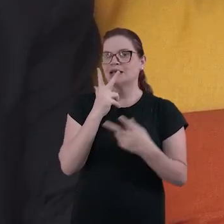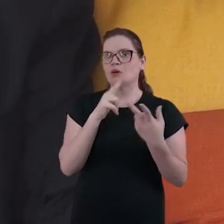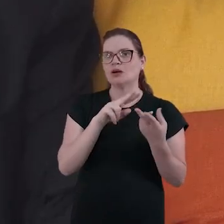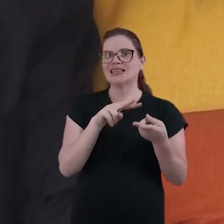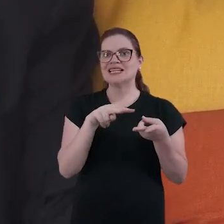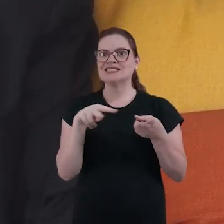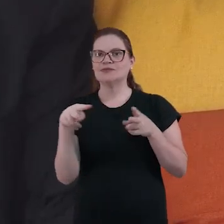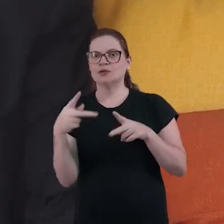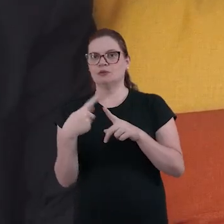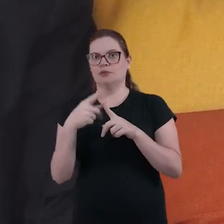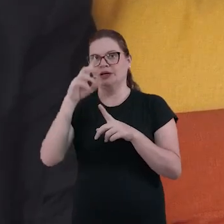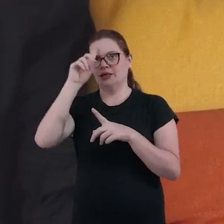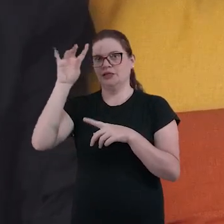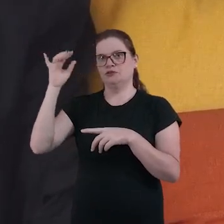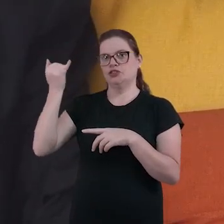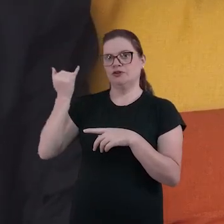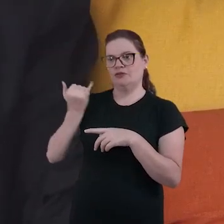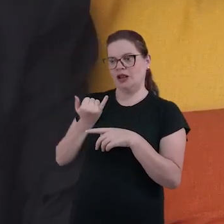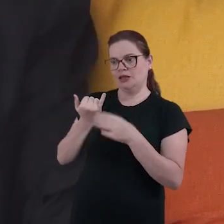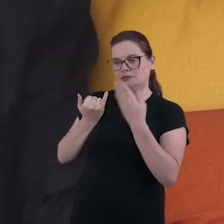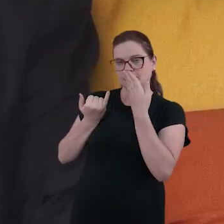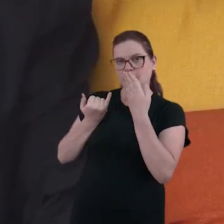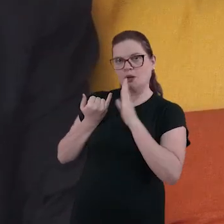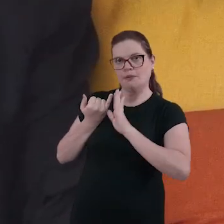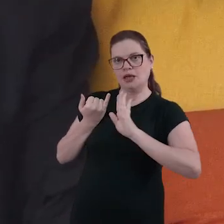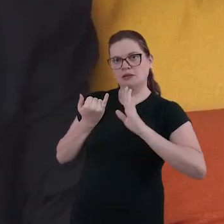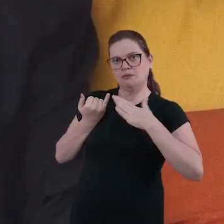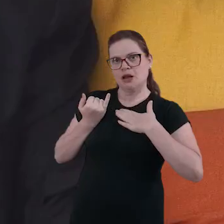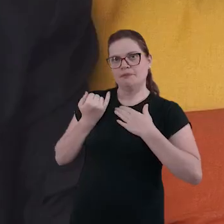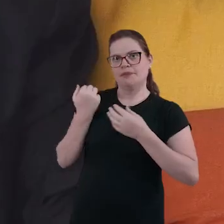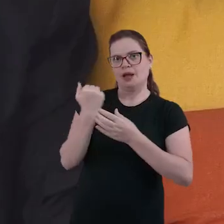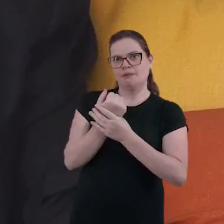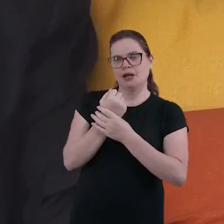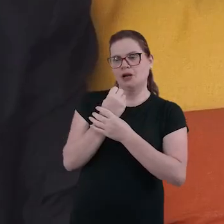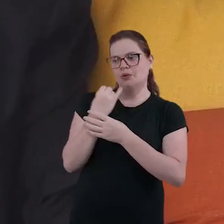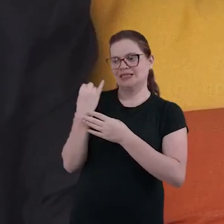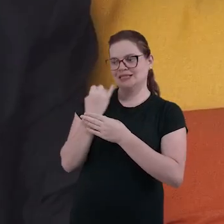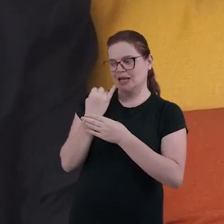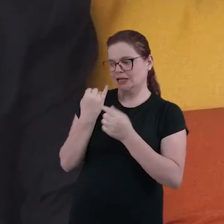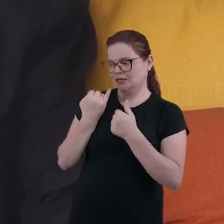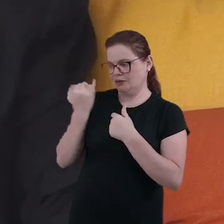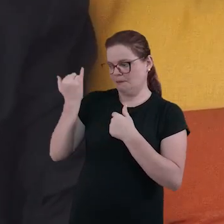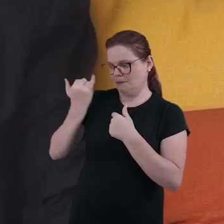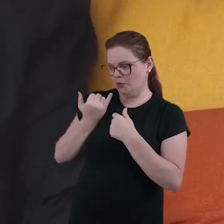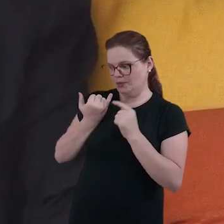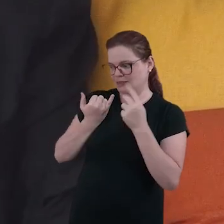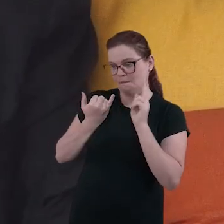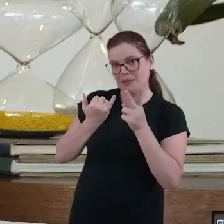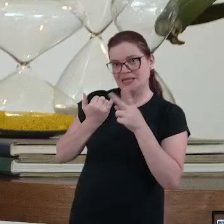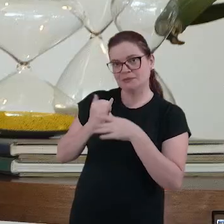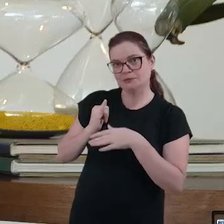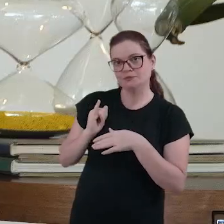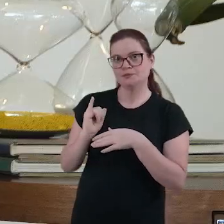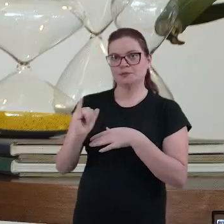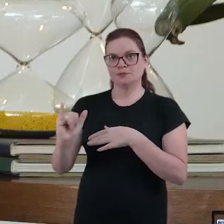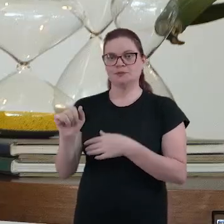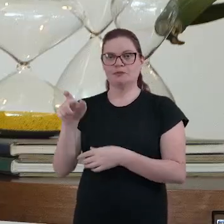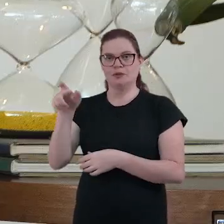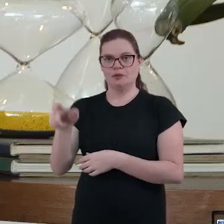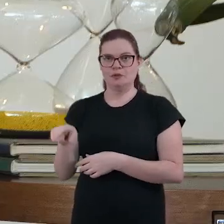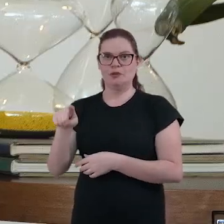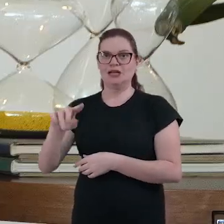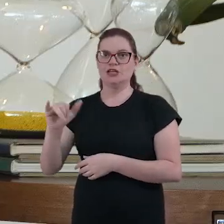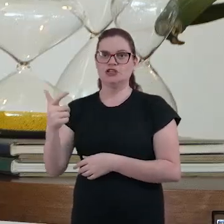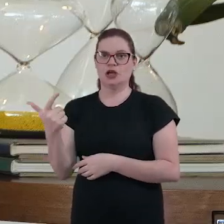da continuidade daquilo que Deus já havia prometido a Abraão, Isaac, Jacó. Né? Era exatamente a Muito